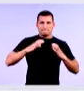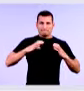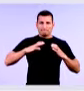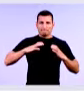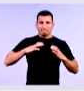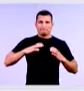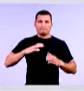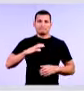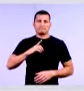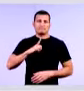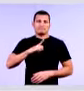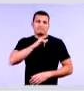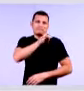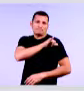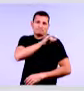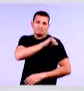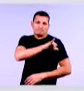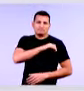de Janeiro.